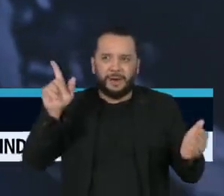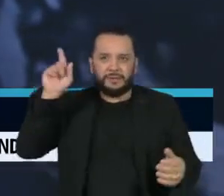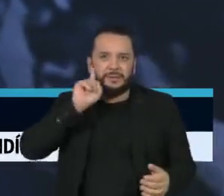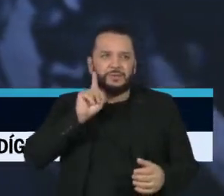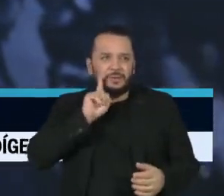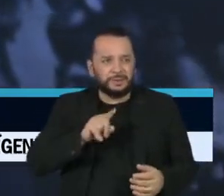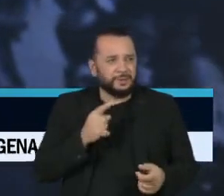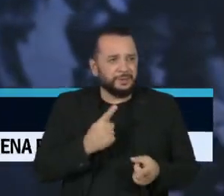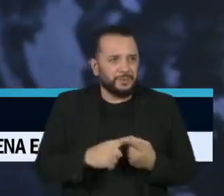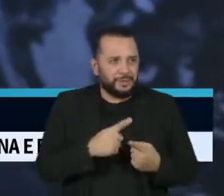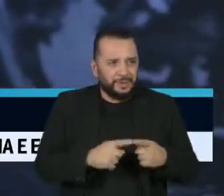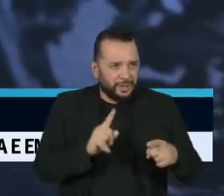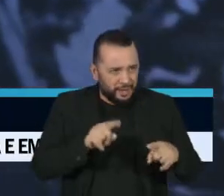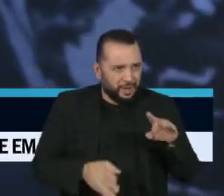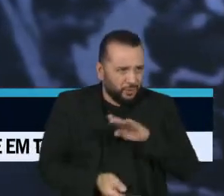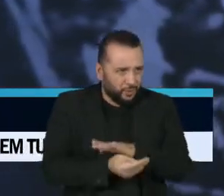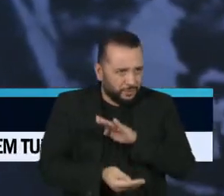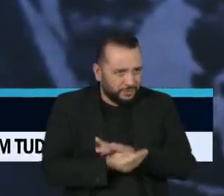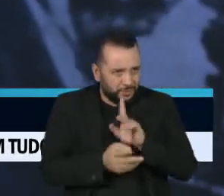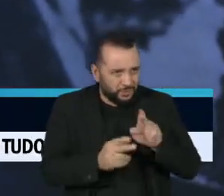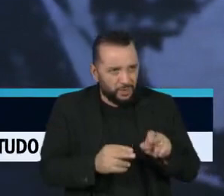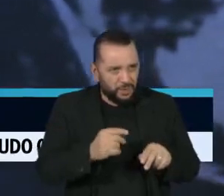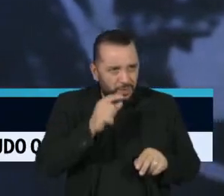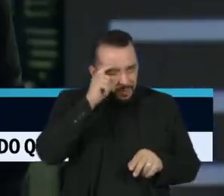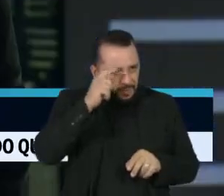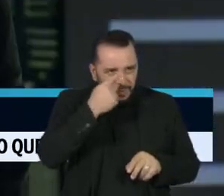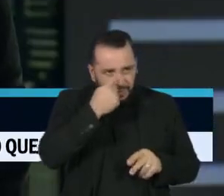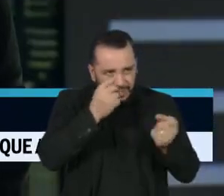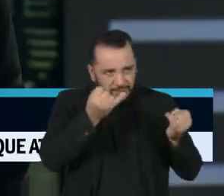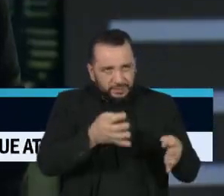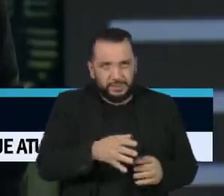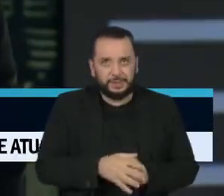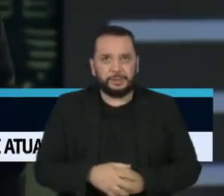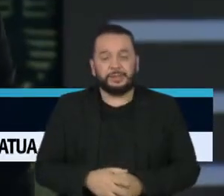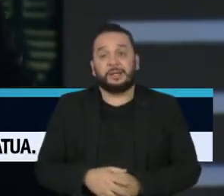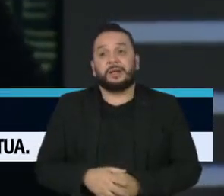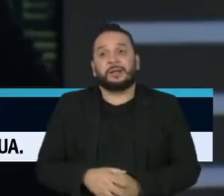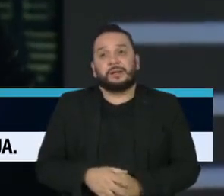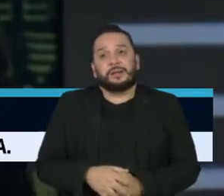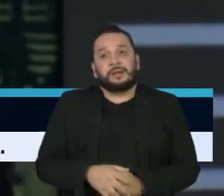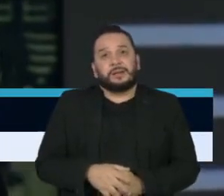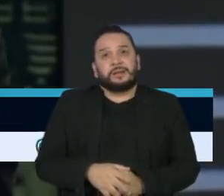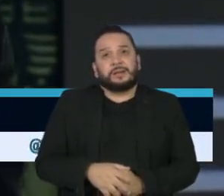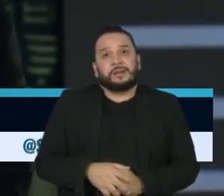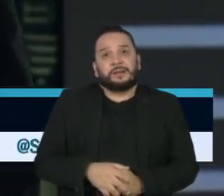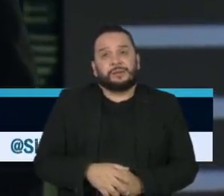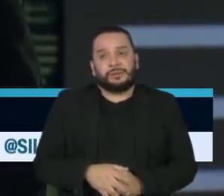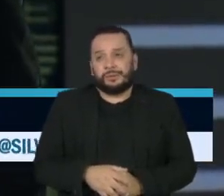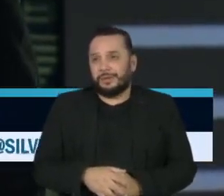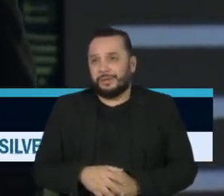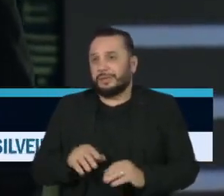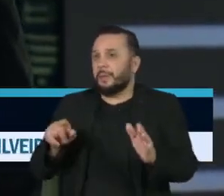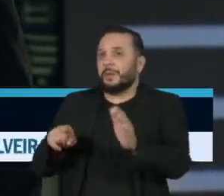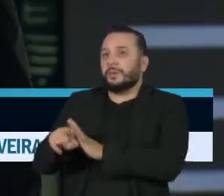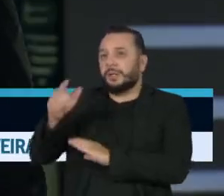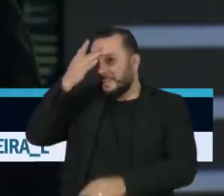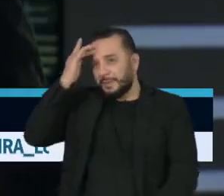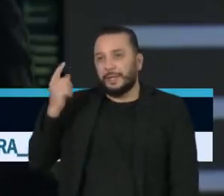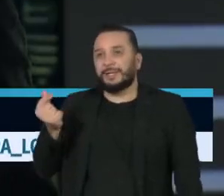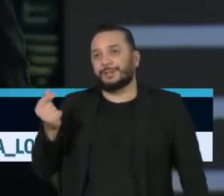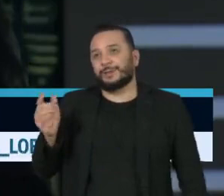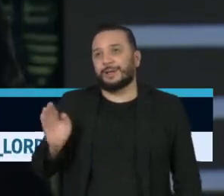pode ter a ver com a corrupção citada pelo Pondé Olha tem que perguntar para eles